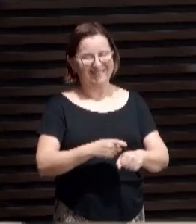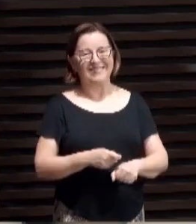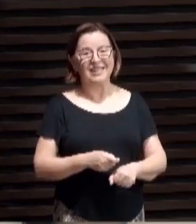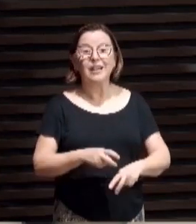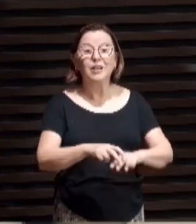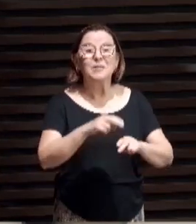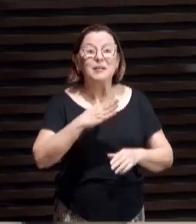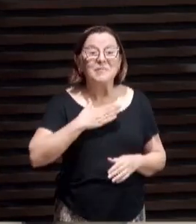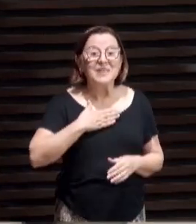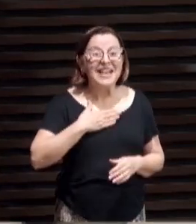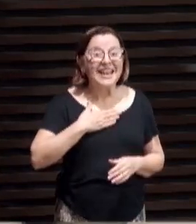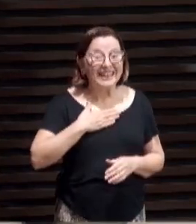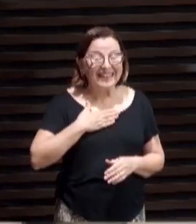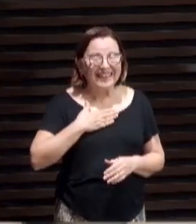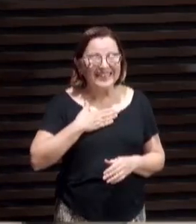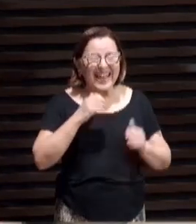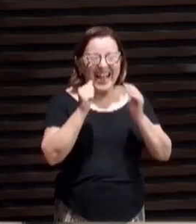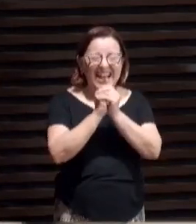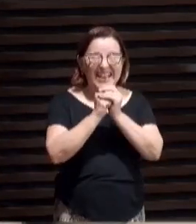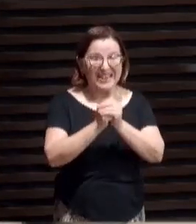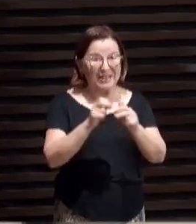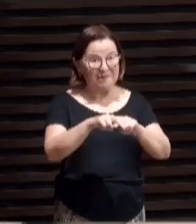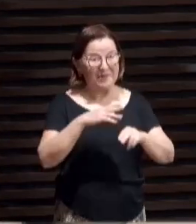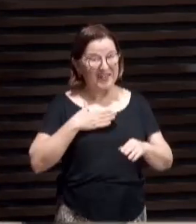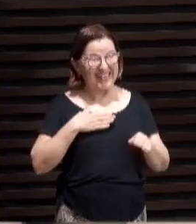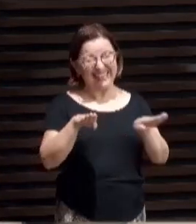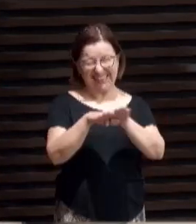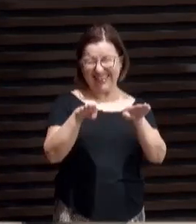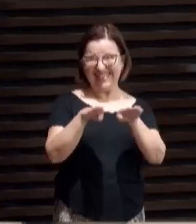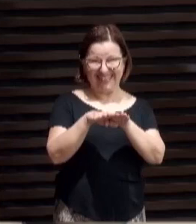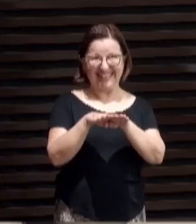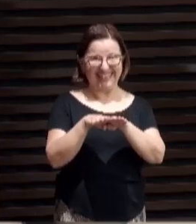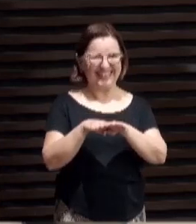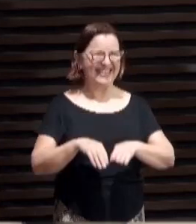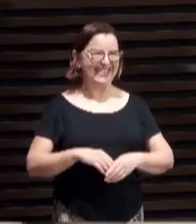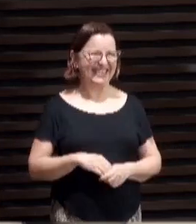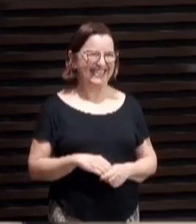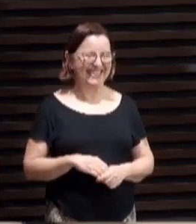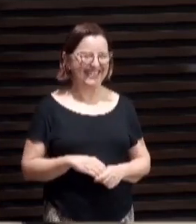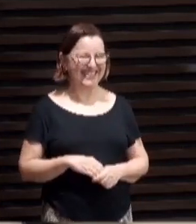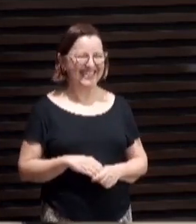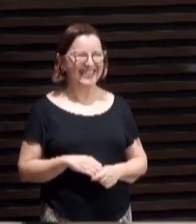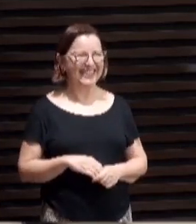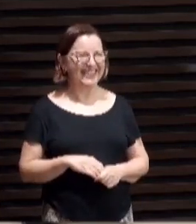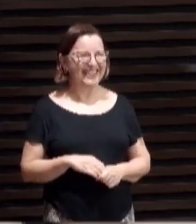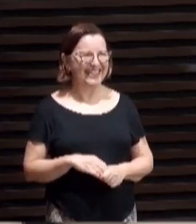causa. Por minha também. Oh, gente, onde é que estamos?